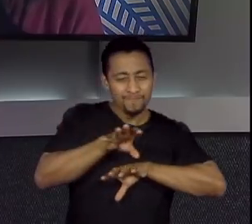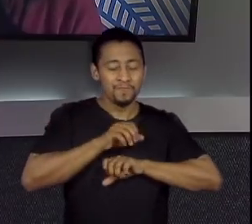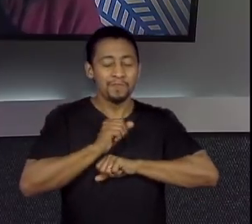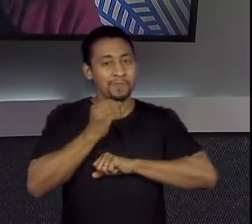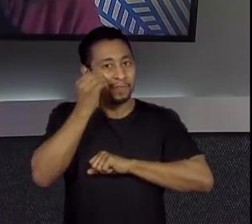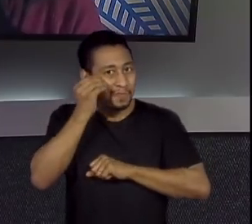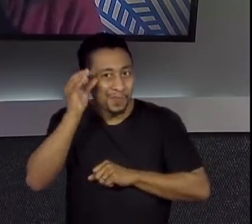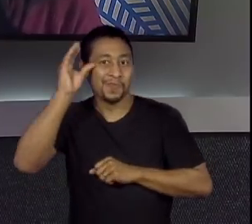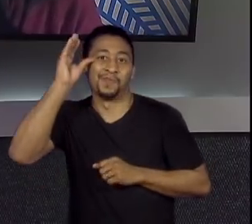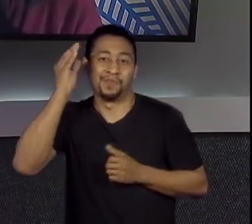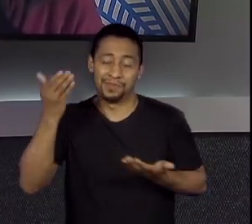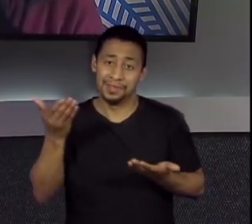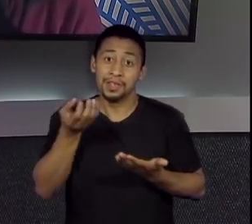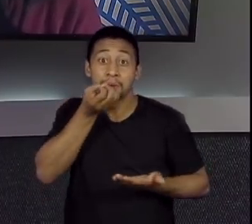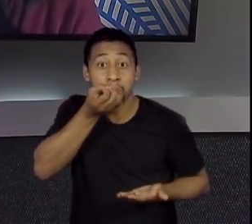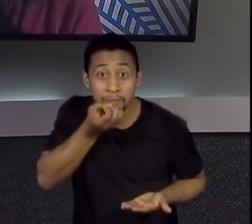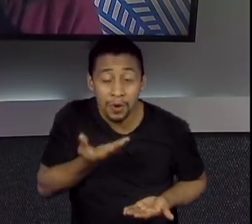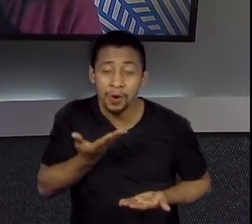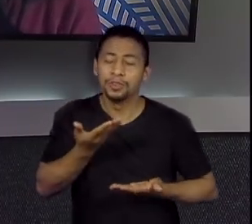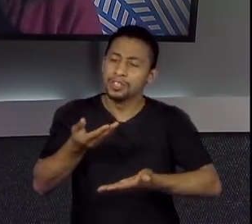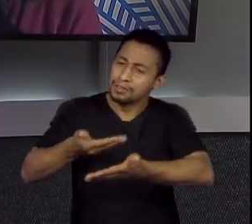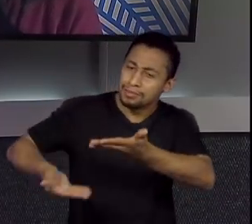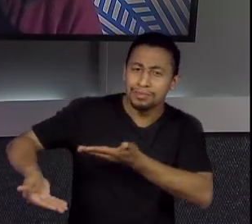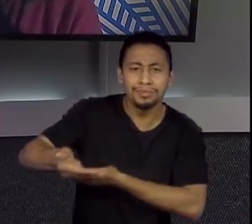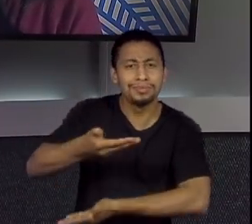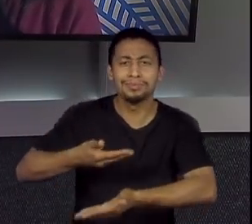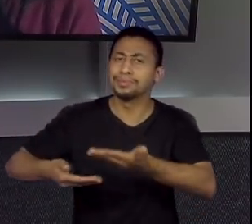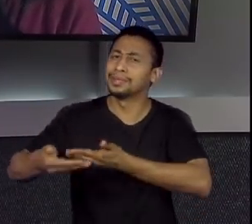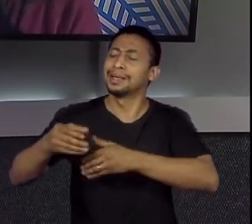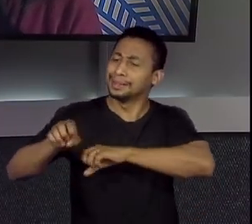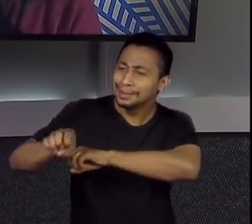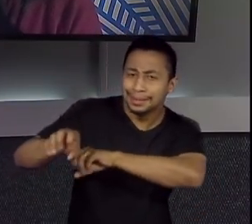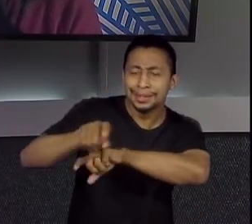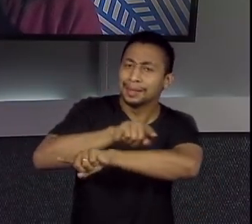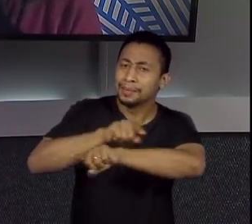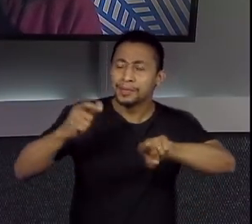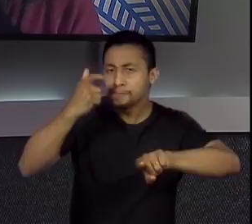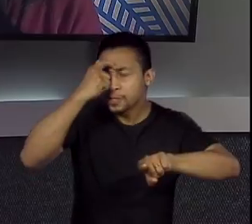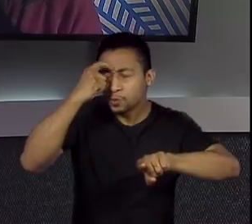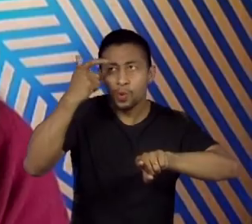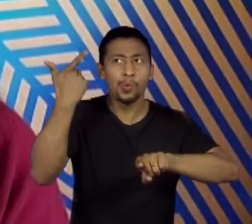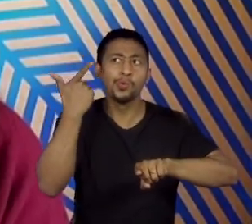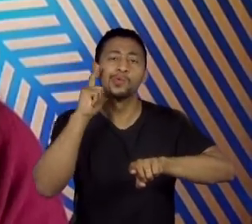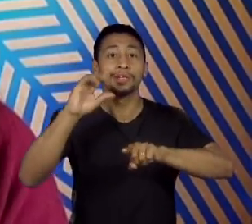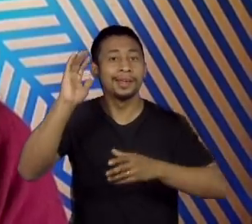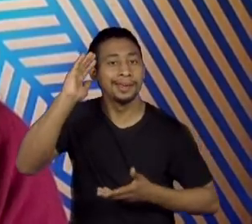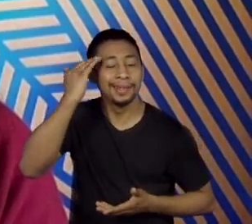é reumanizar um pouco as mentes, né? O mundo,